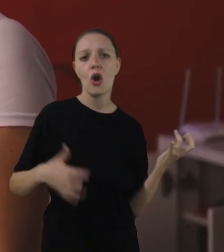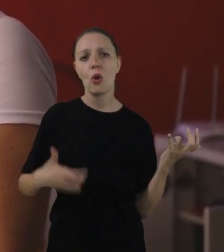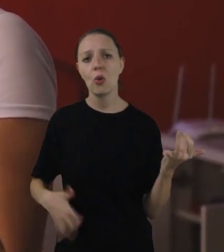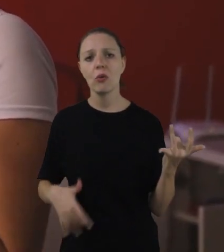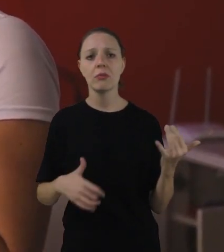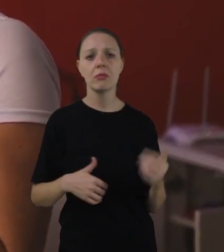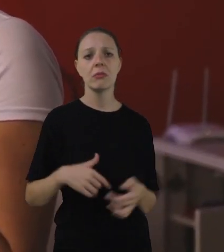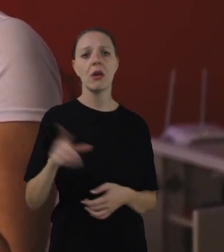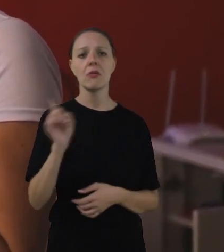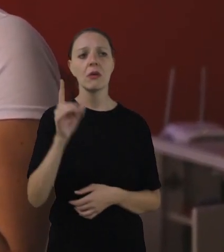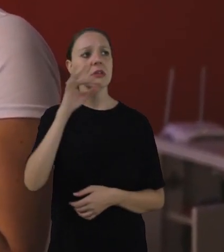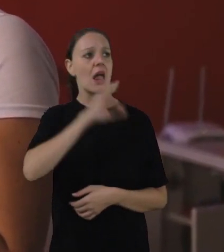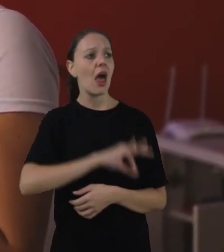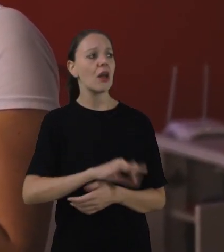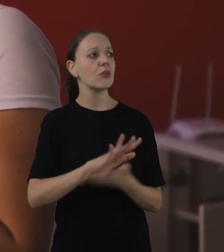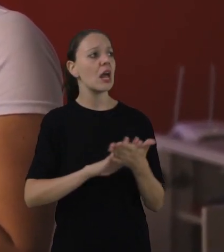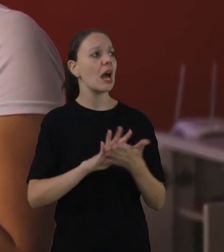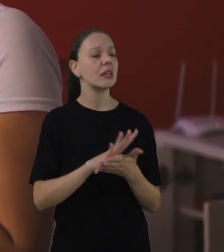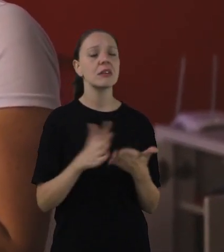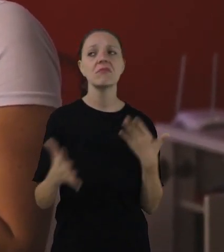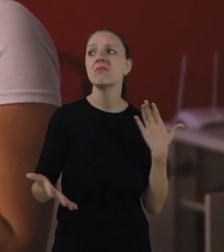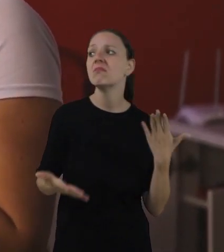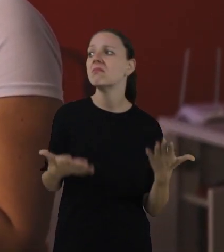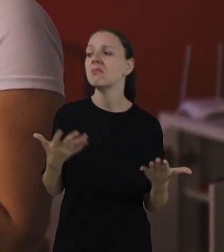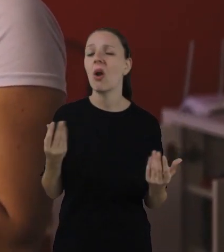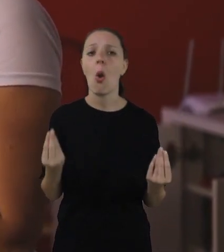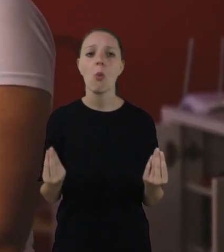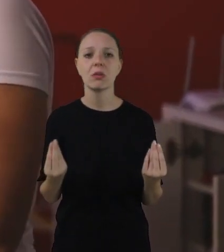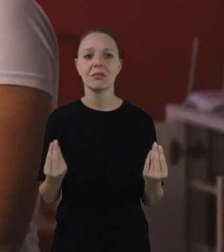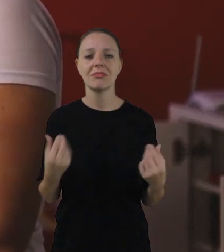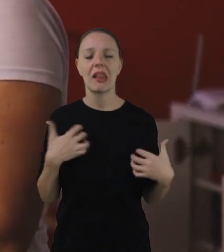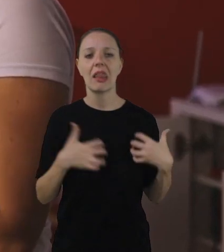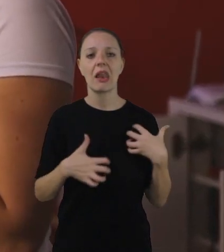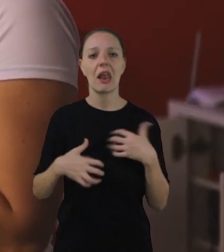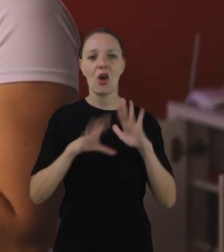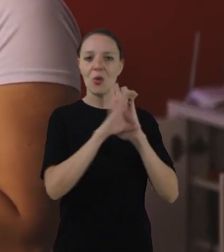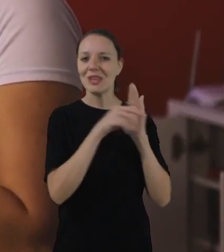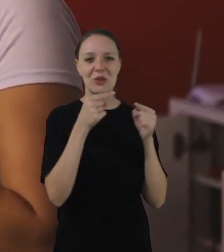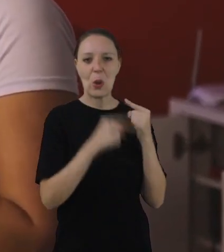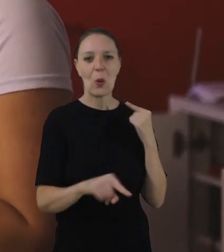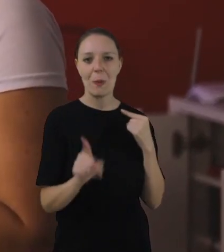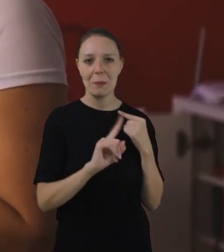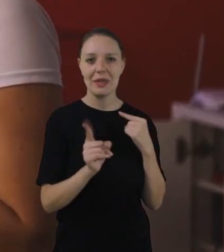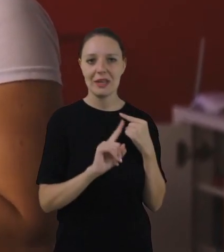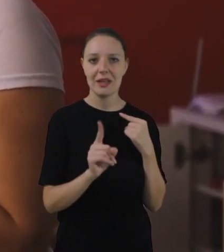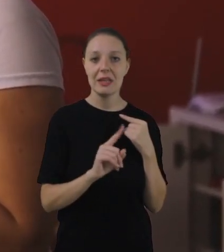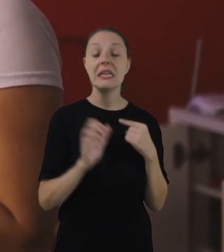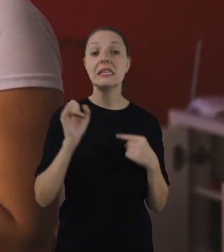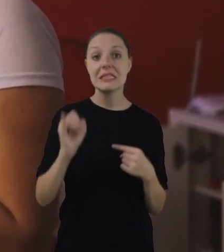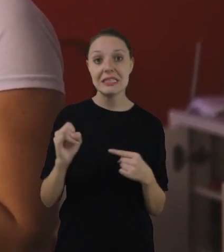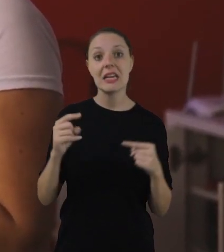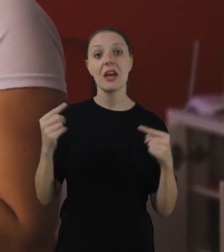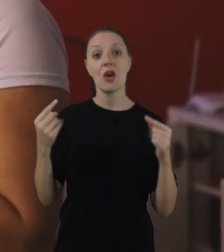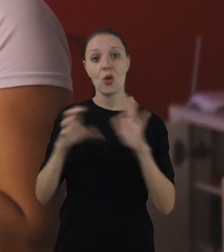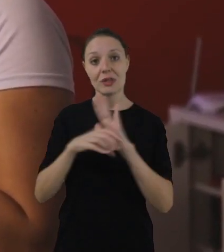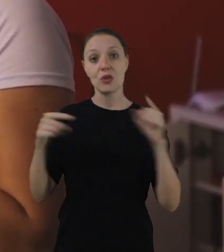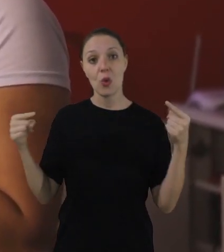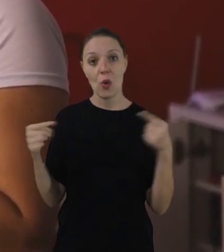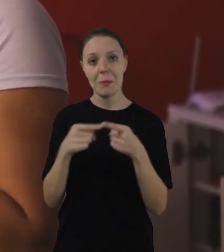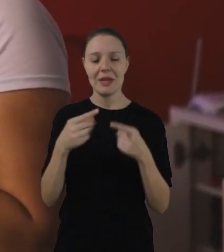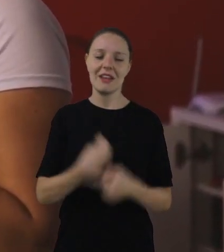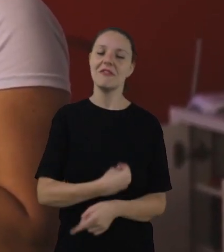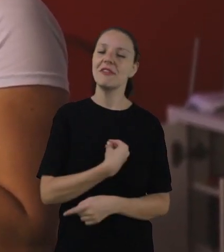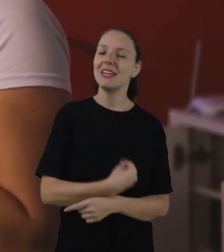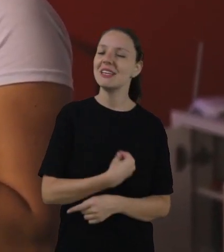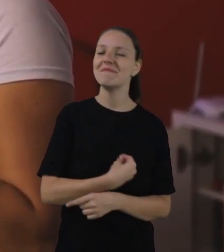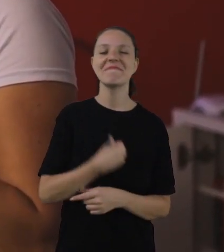recebo por isso, não é Ikigai. Eu preciso receber, remunerar para se tornar o Ikigai. E a gente alonga a nossa vida